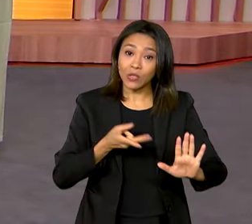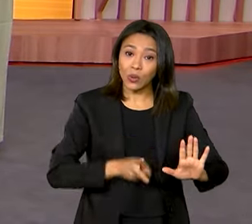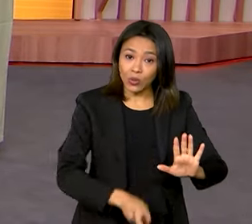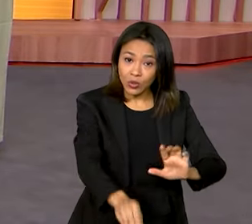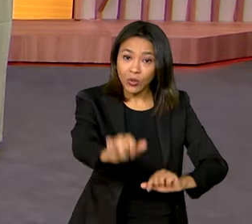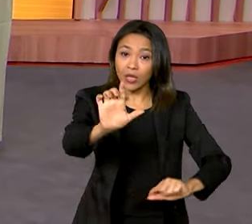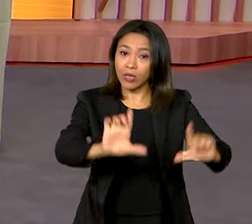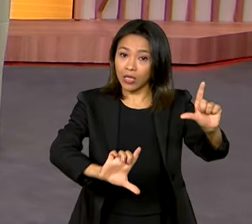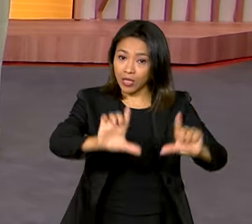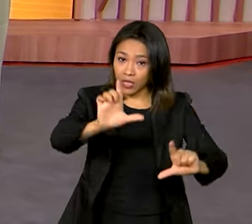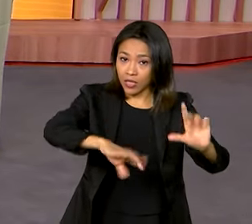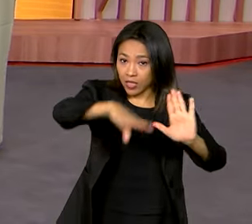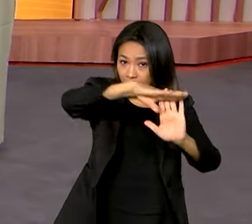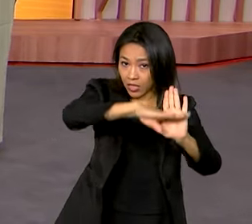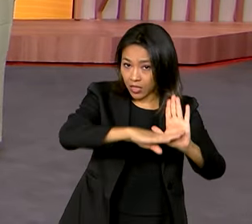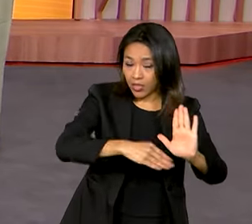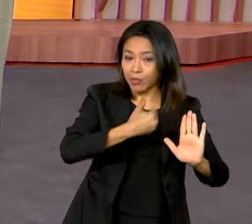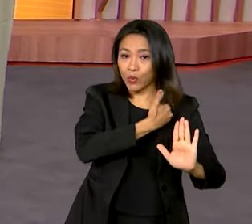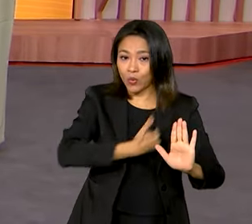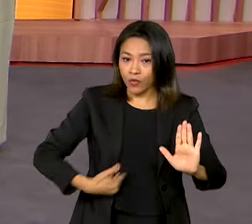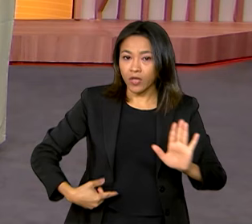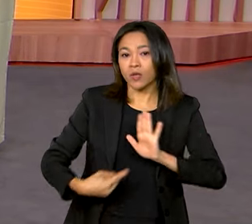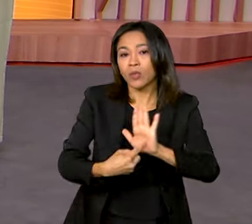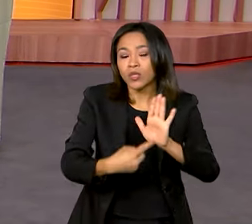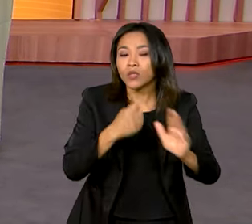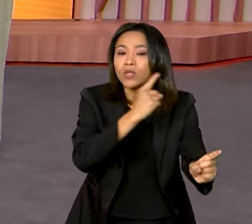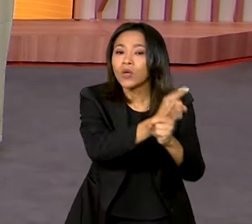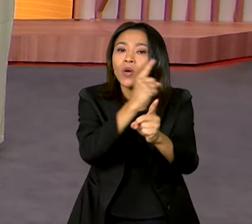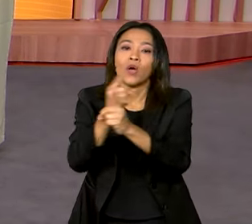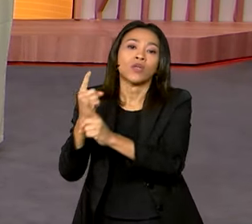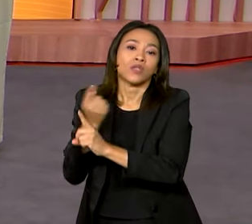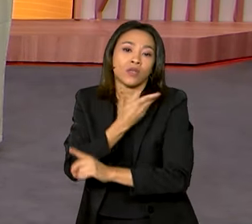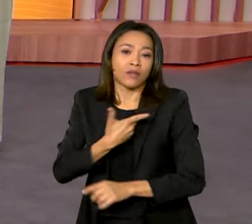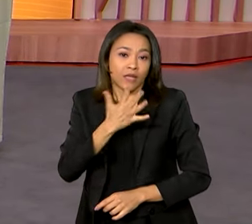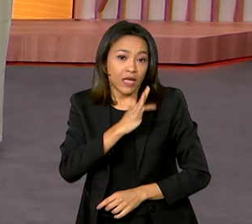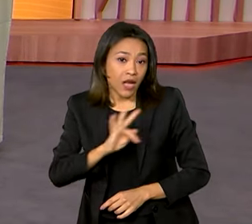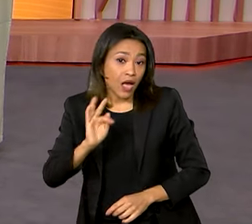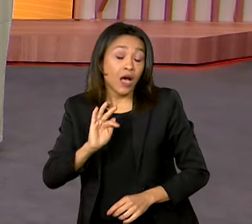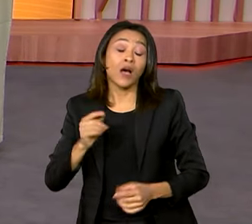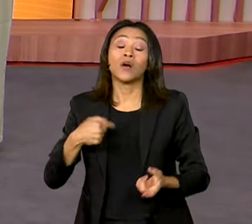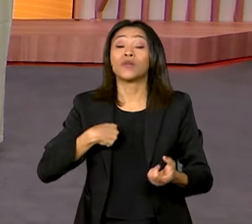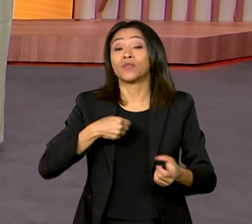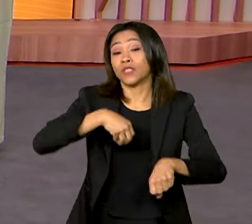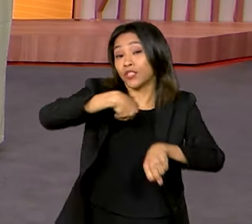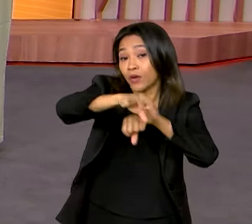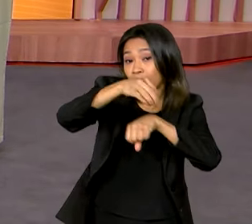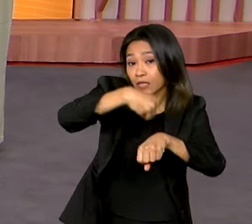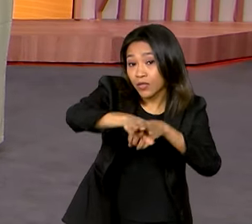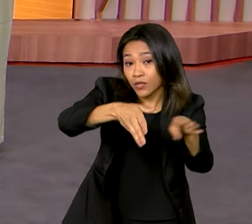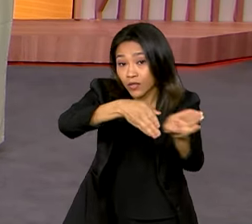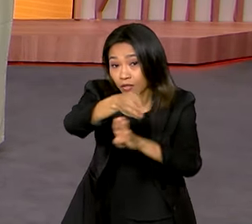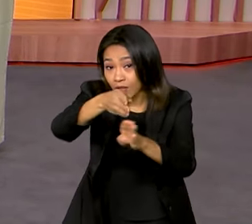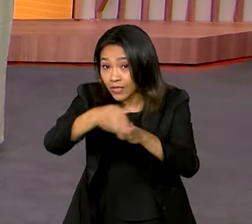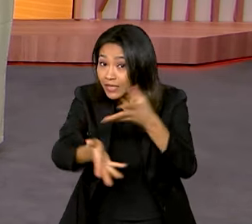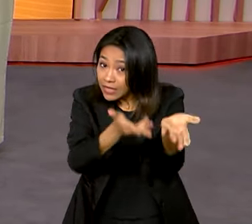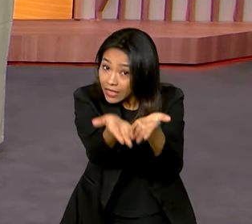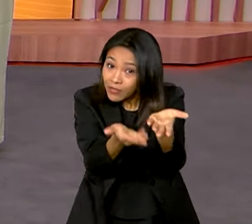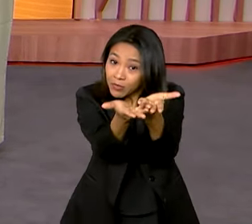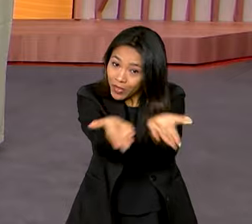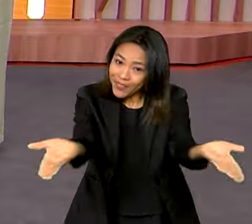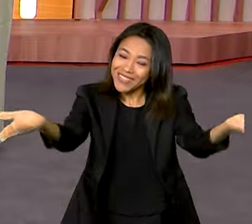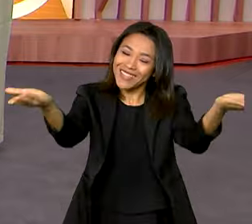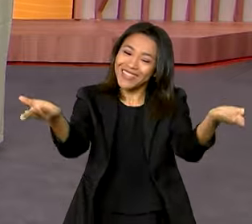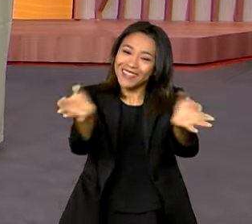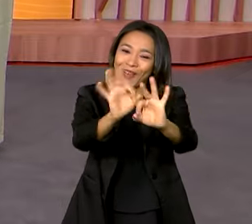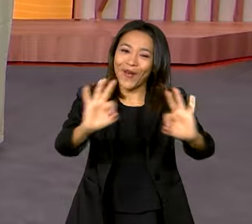segue com a programação, mostrando todas as ações do governo federal, com eventos ao vivo, dicas e serviços. Para você, cidadão,